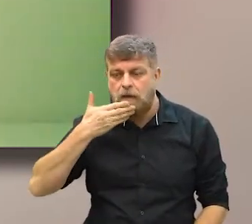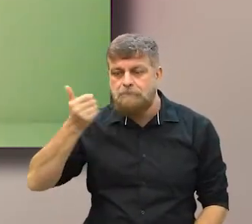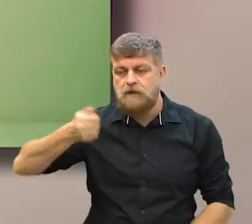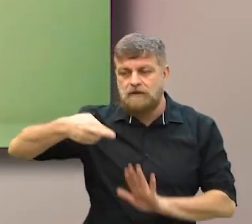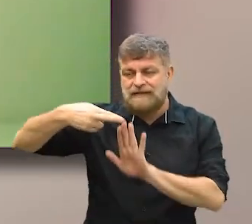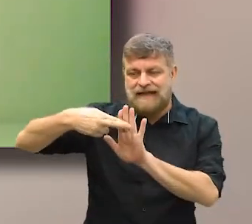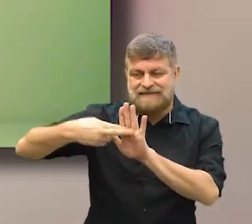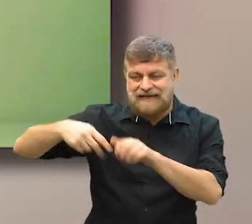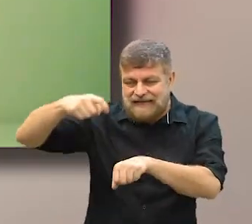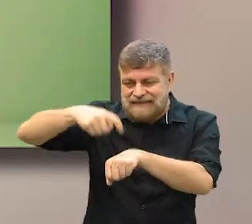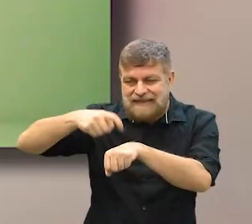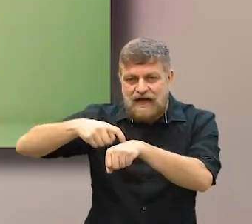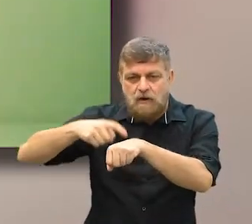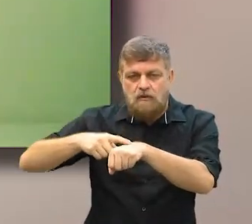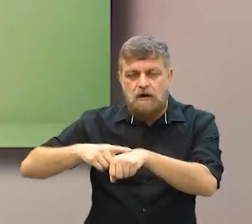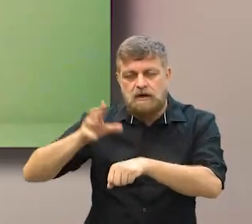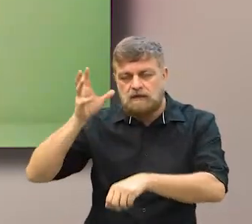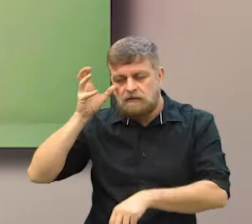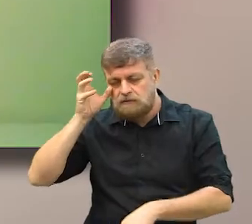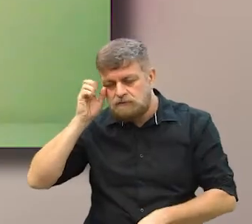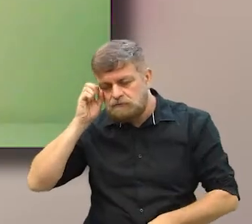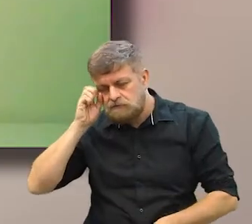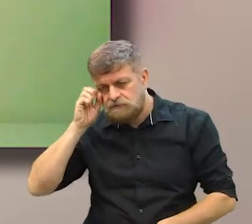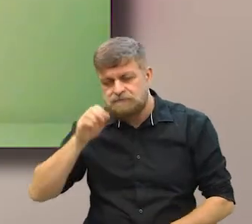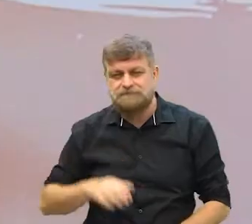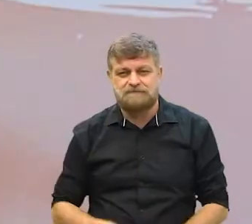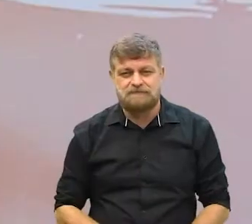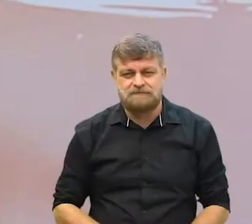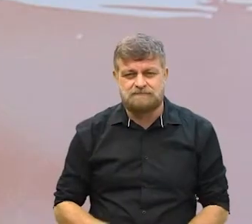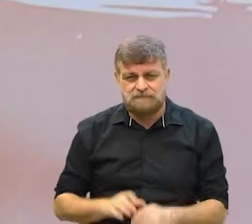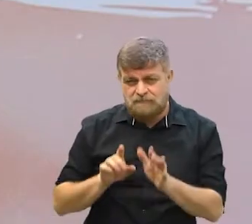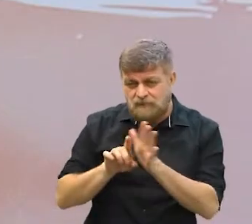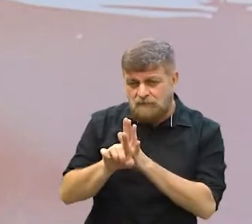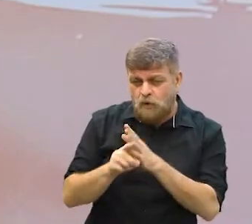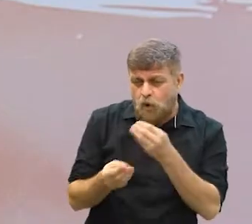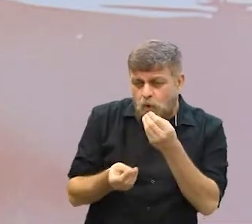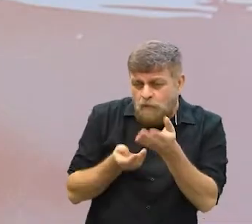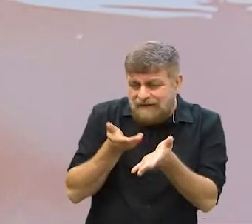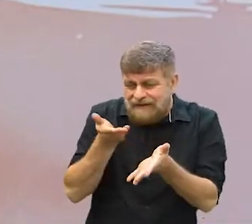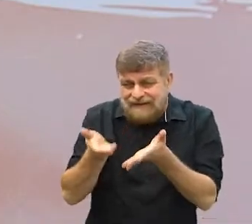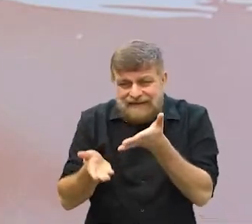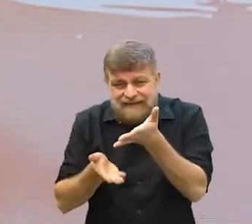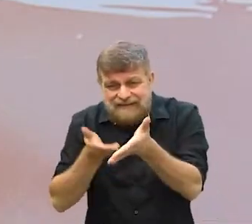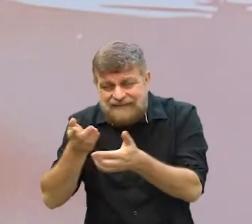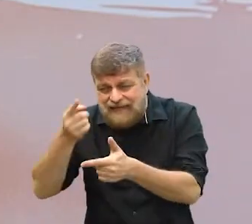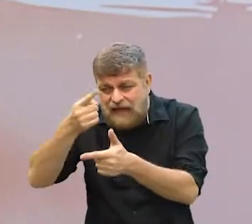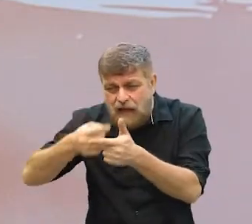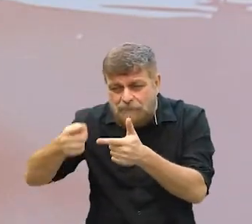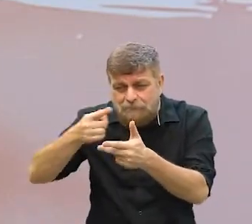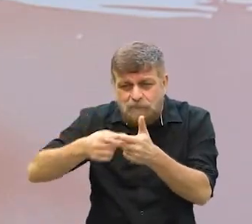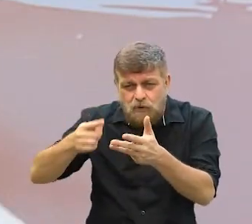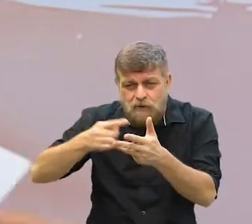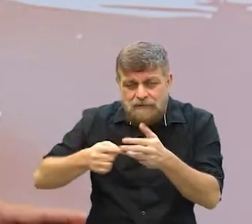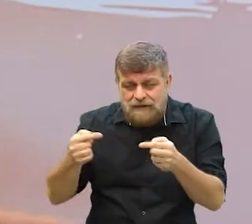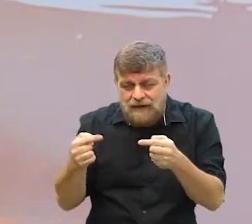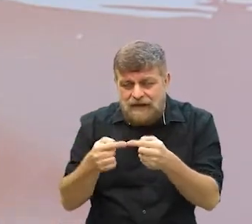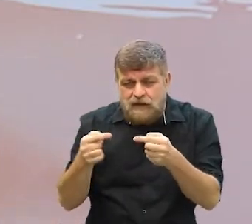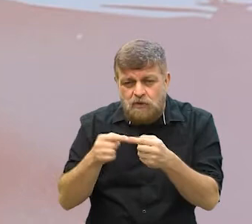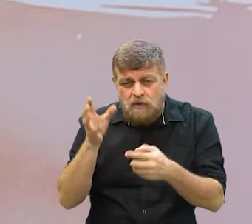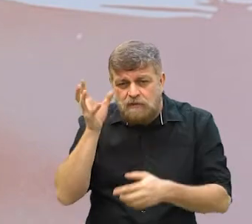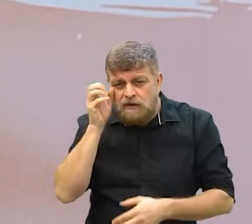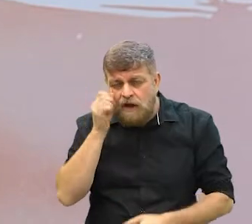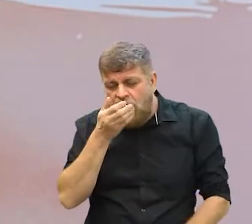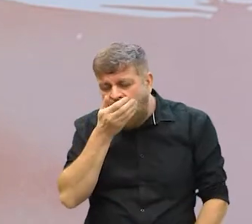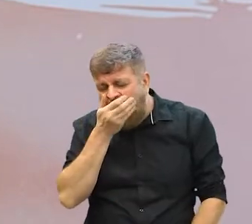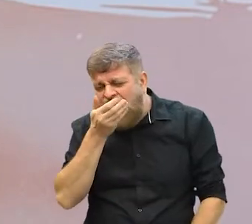resolver melhorando a rotina relacionada ao sono. E doutor, como tratar tratar problemas relacionados